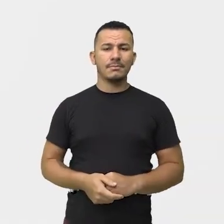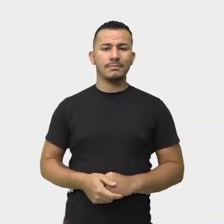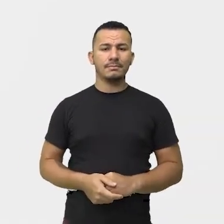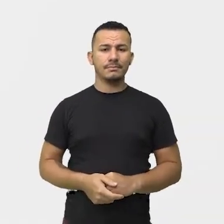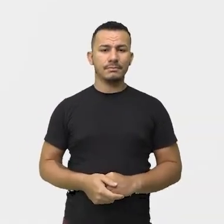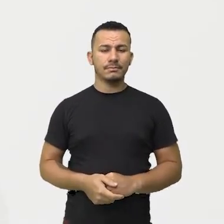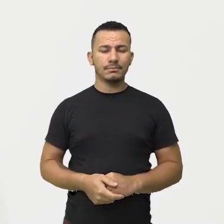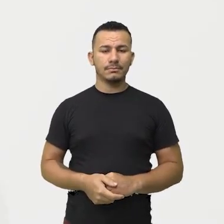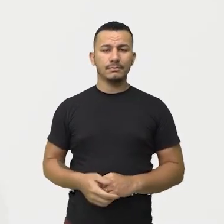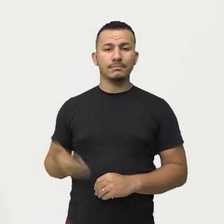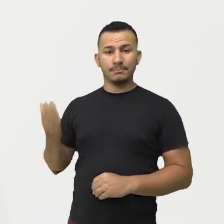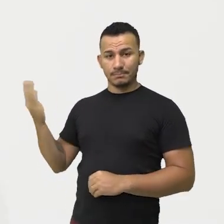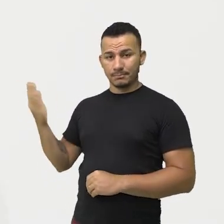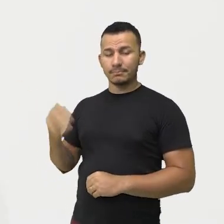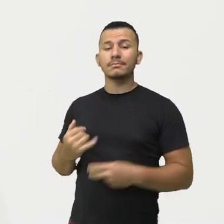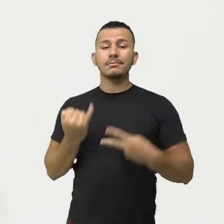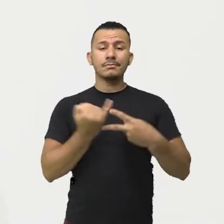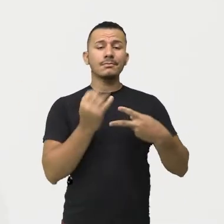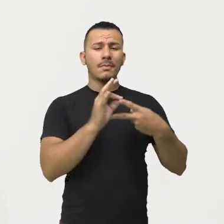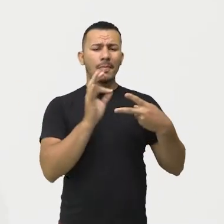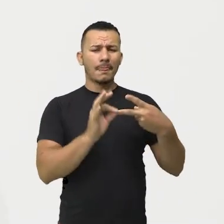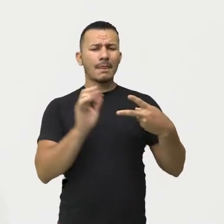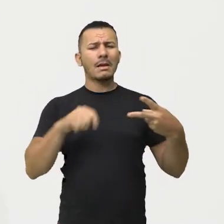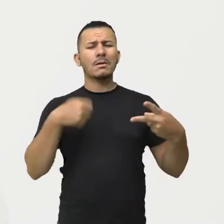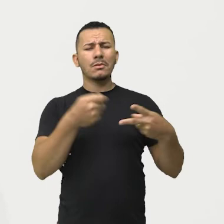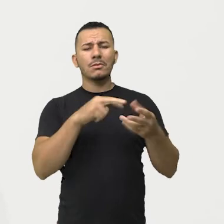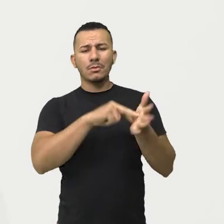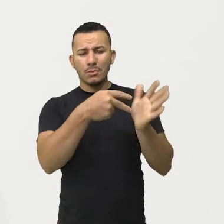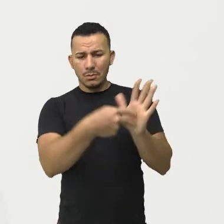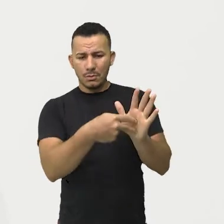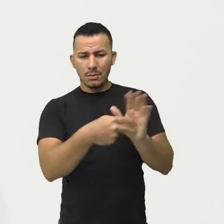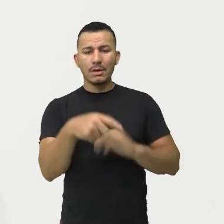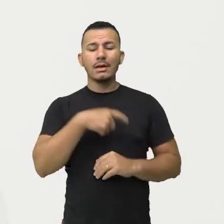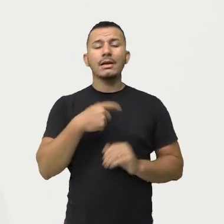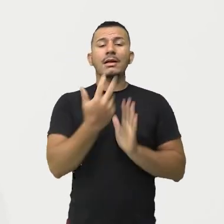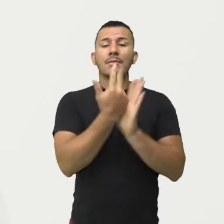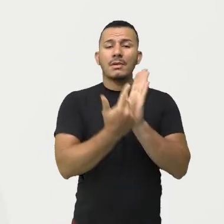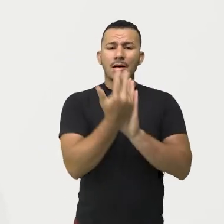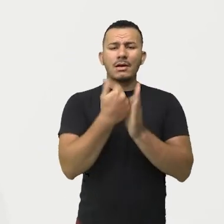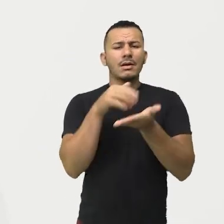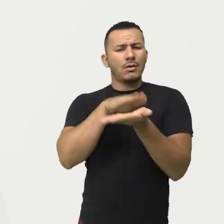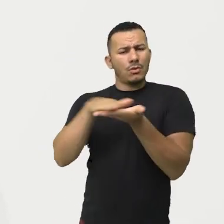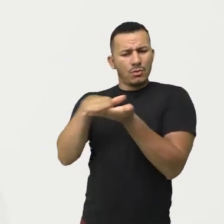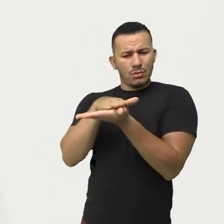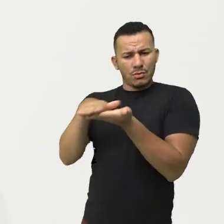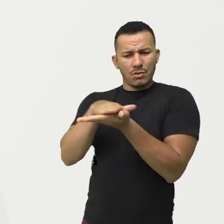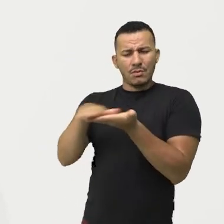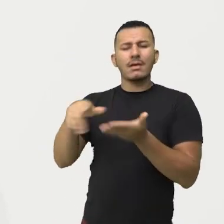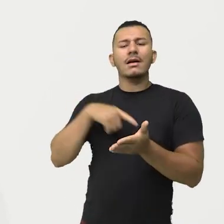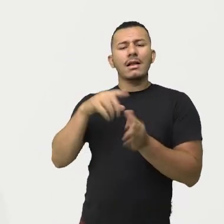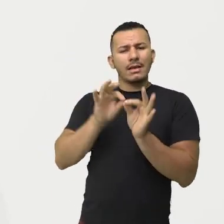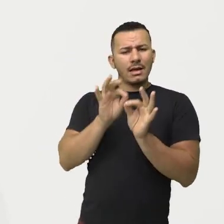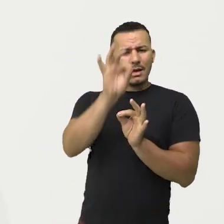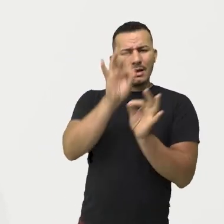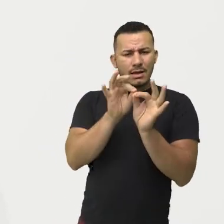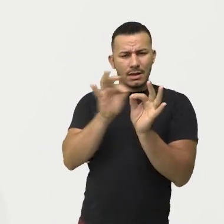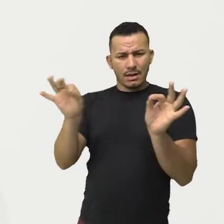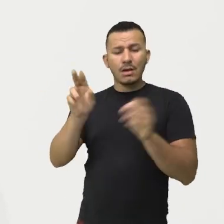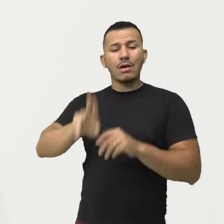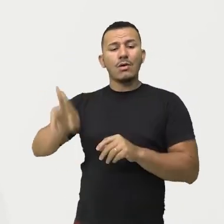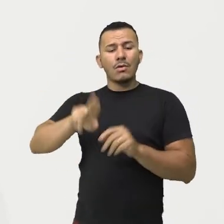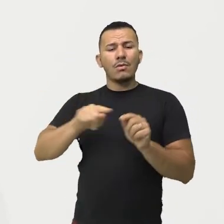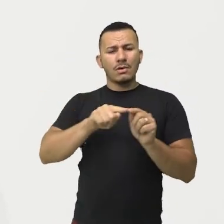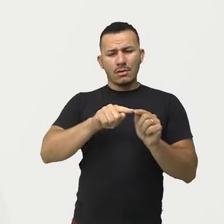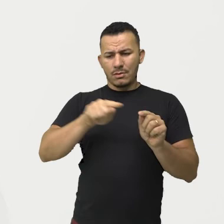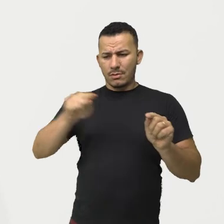agora. Polígono. O que é o polígono? É uma figura plana limitada por uma linha